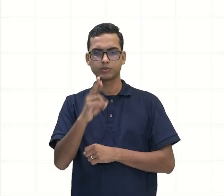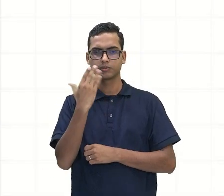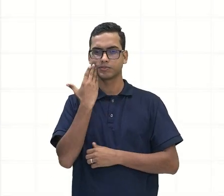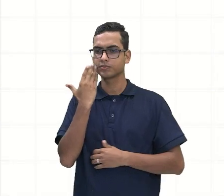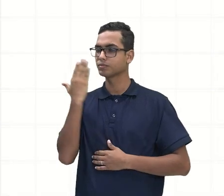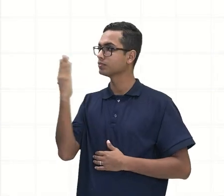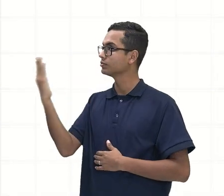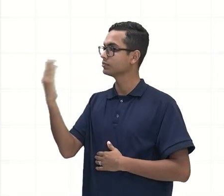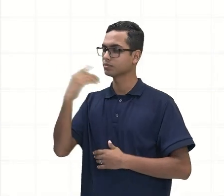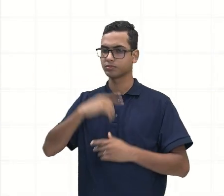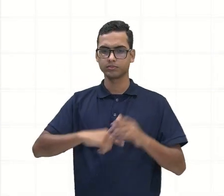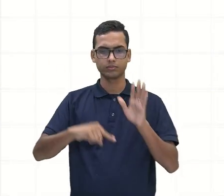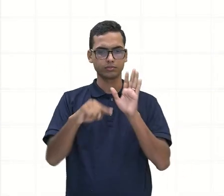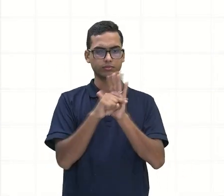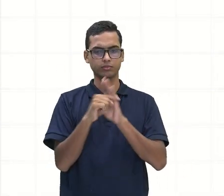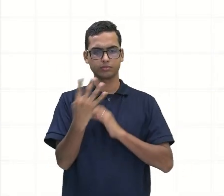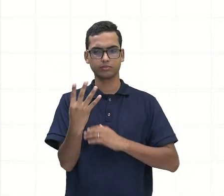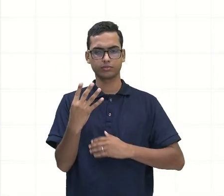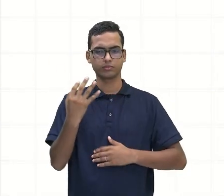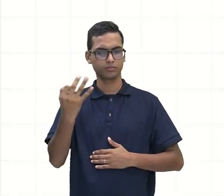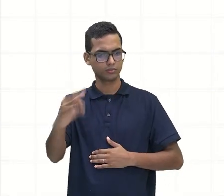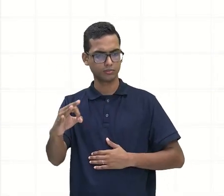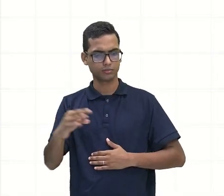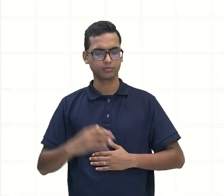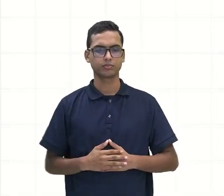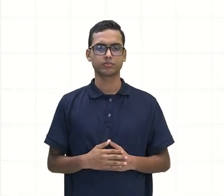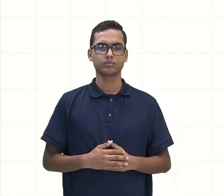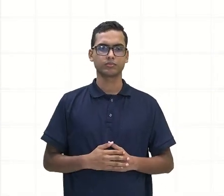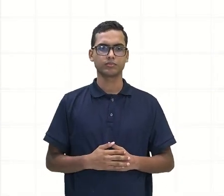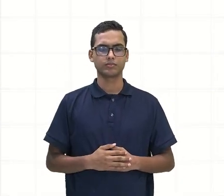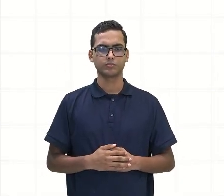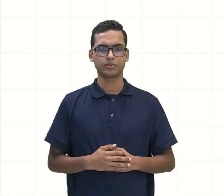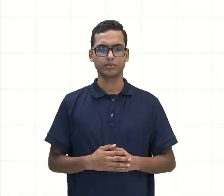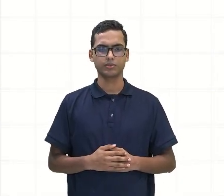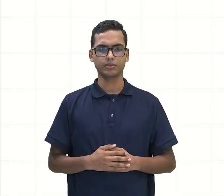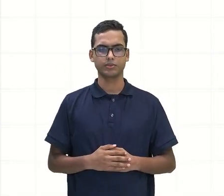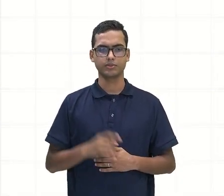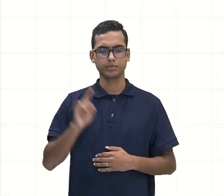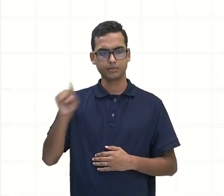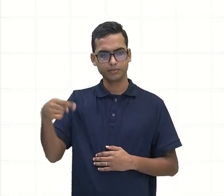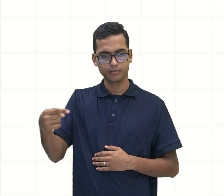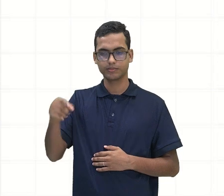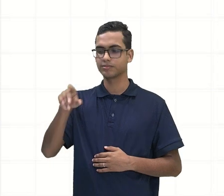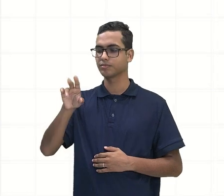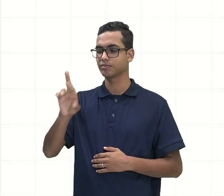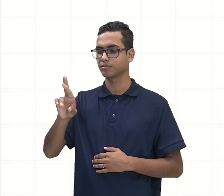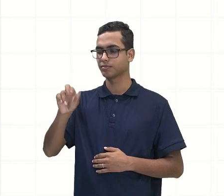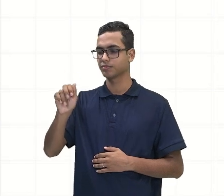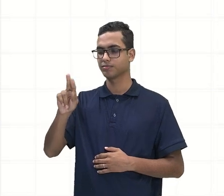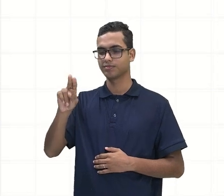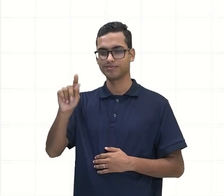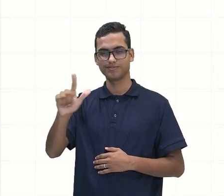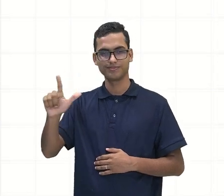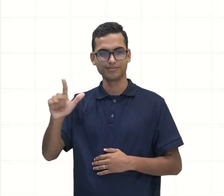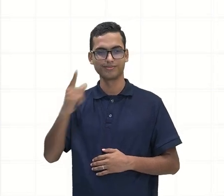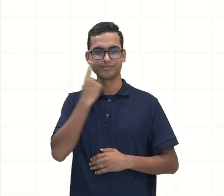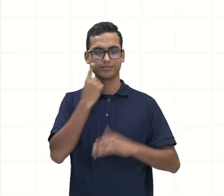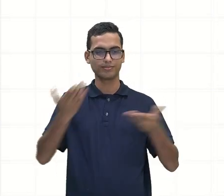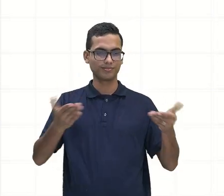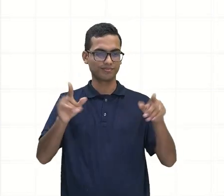menos 4. Correto? Vamos ao próximo. O próximo diz o